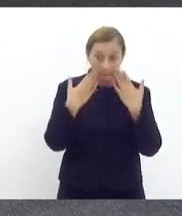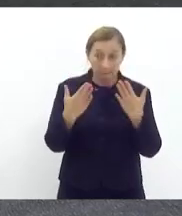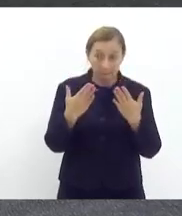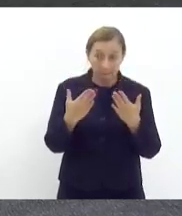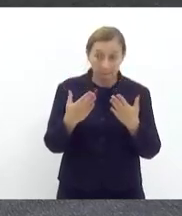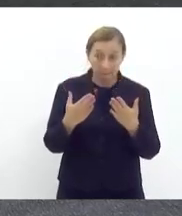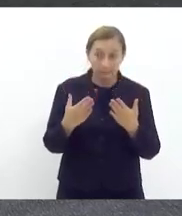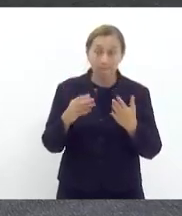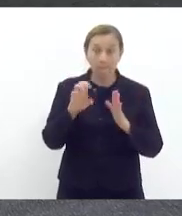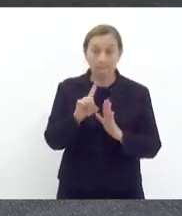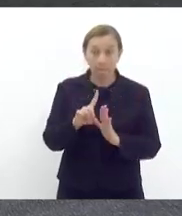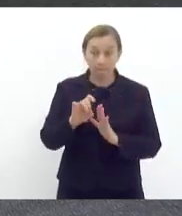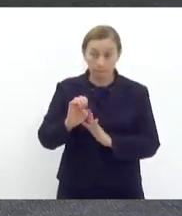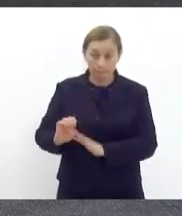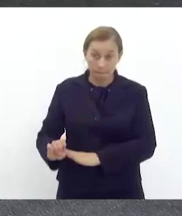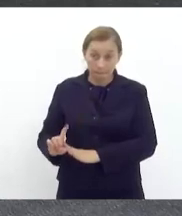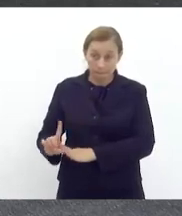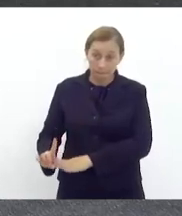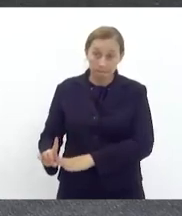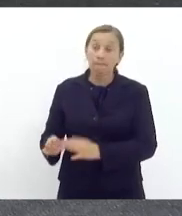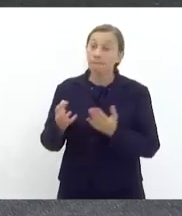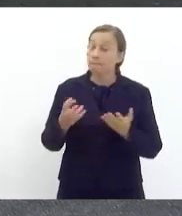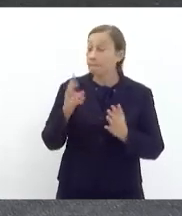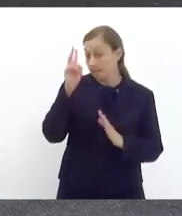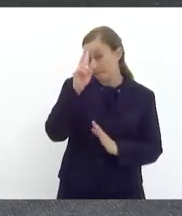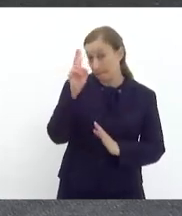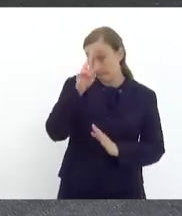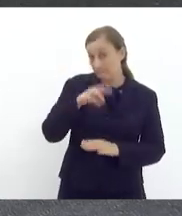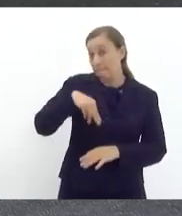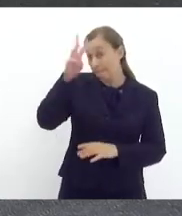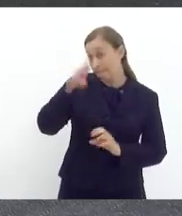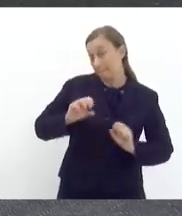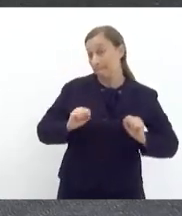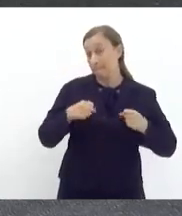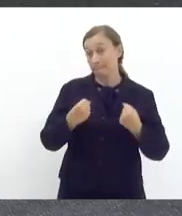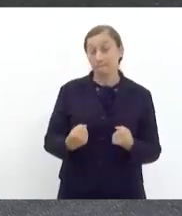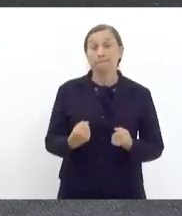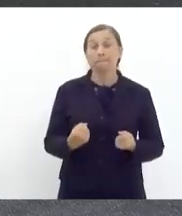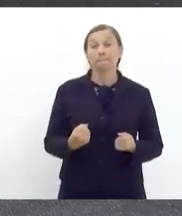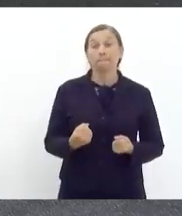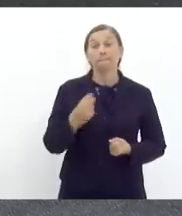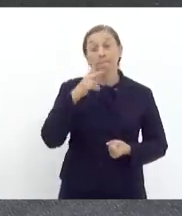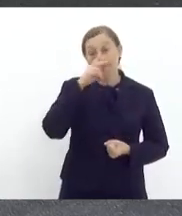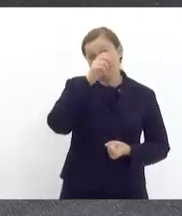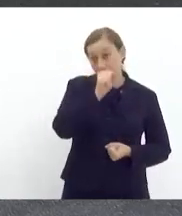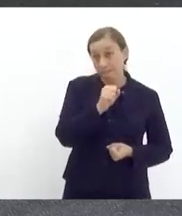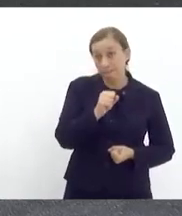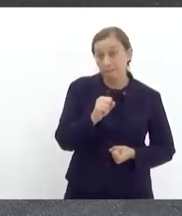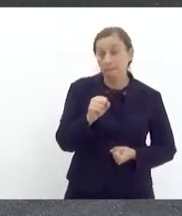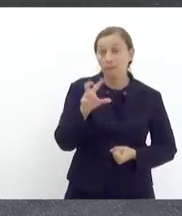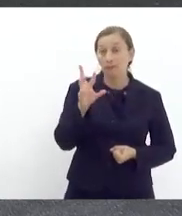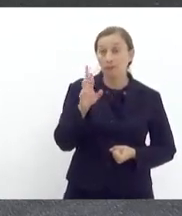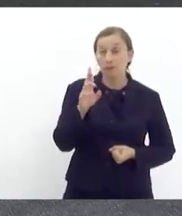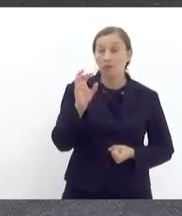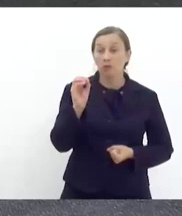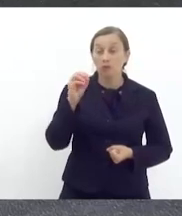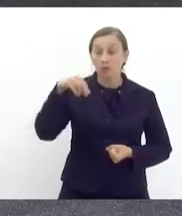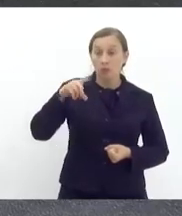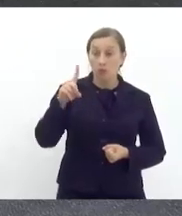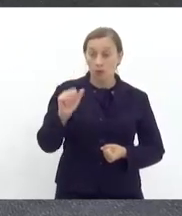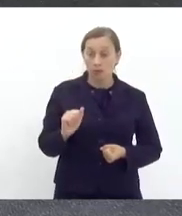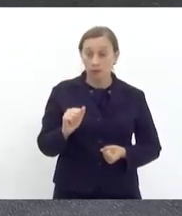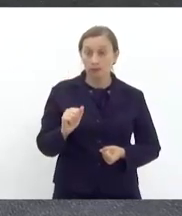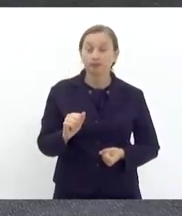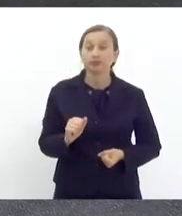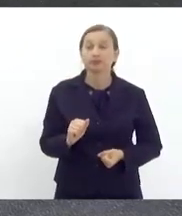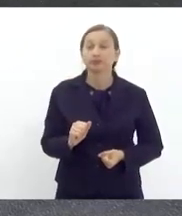bancada da direita eu quero só lembrar que quem defendeu o fortalecimento das rondas escolares nesse momento